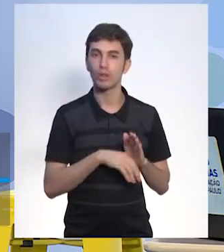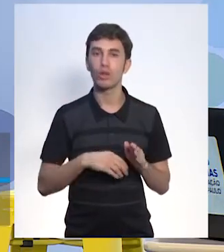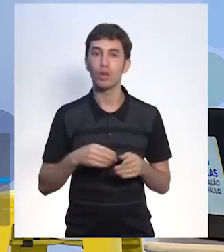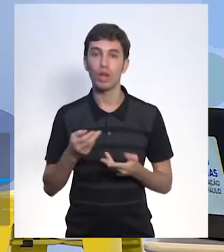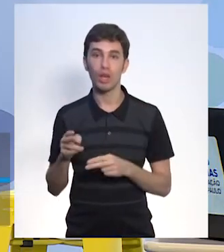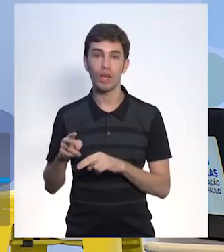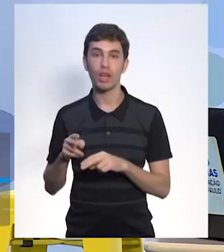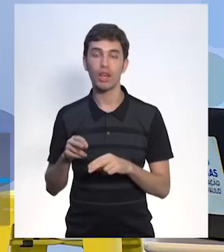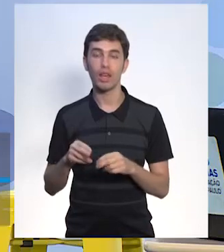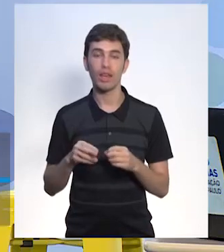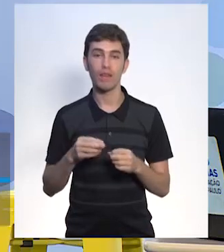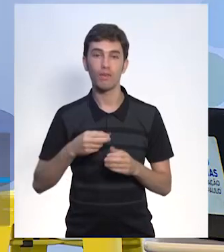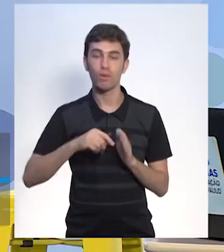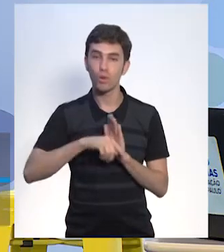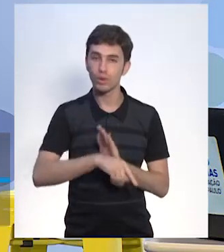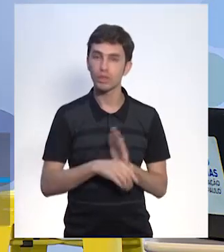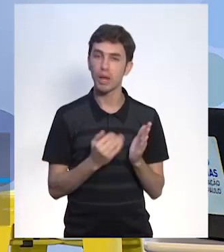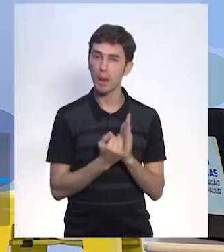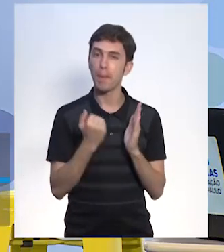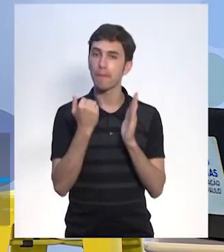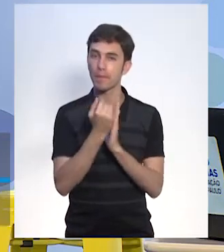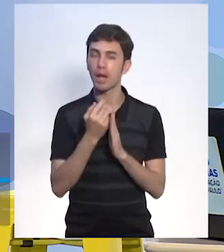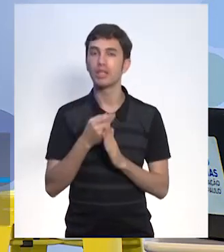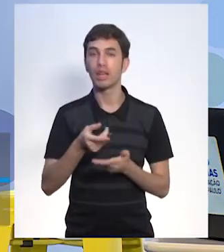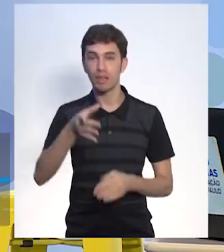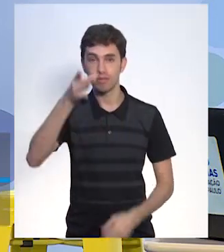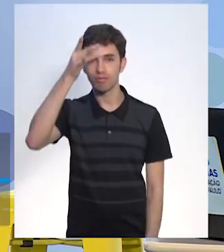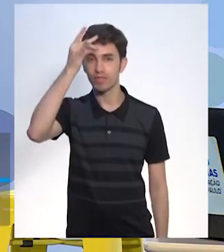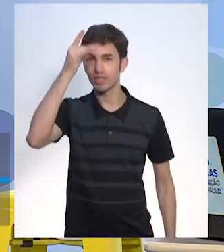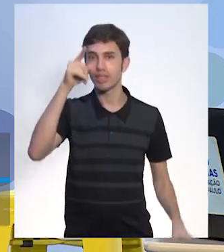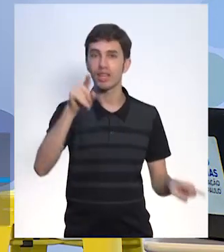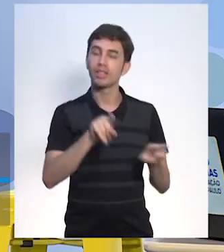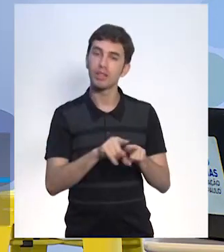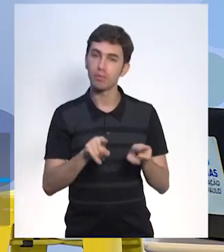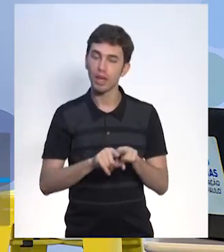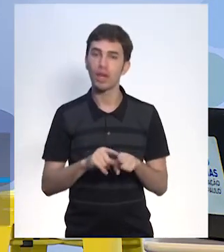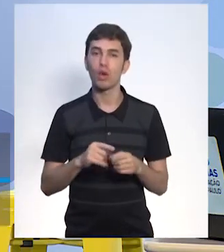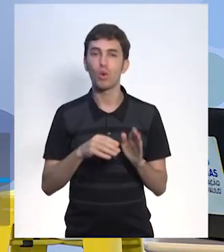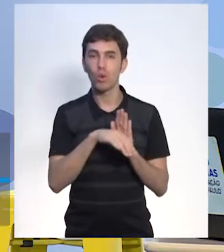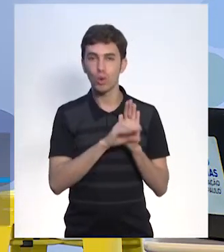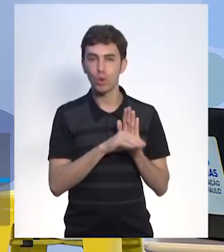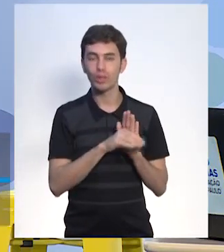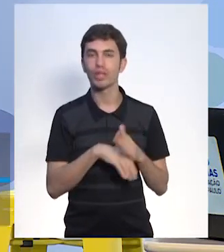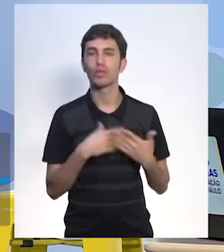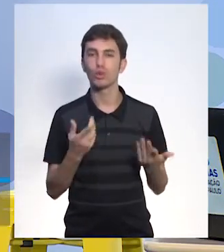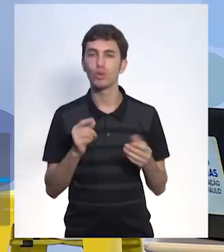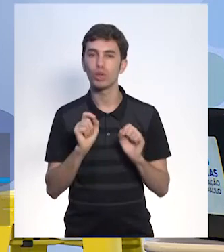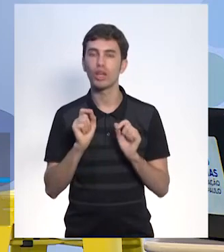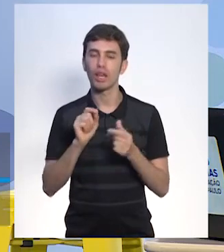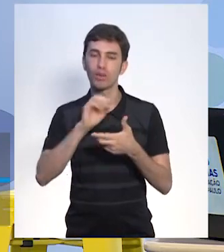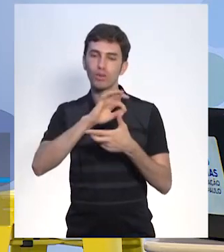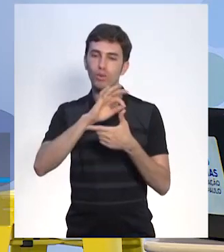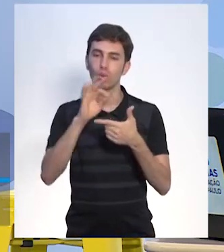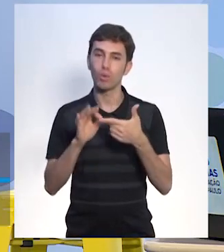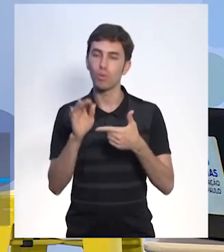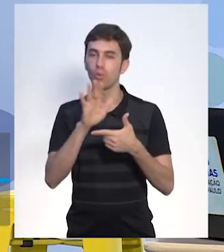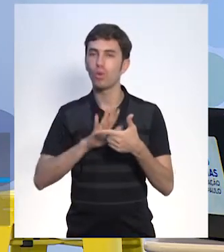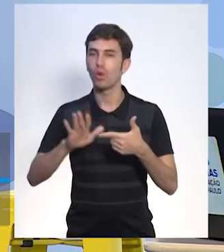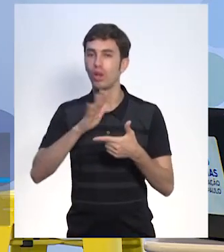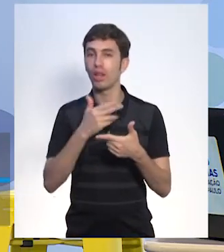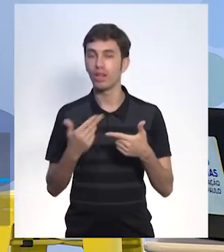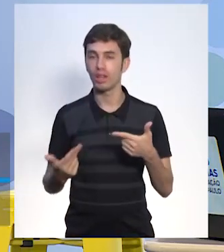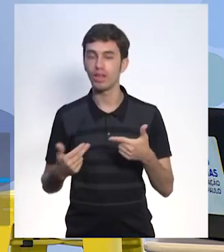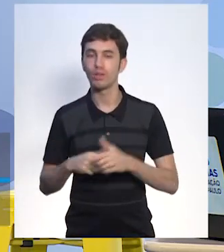os conceitos e fixar naturalmente o pessoal a ideia, né, o conceito aí de polígonos, né? Fundamentar